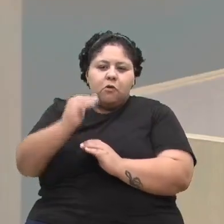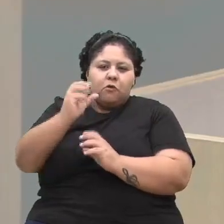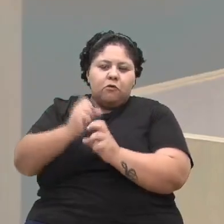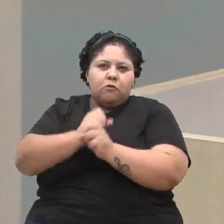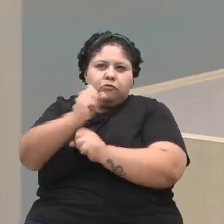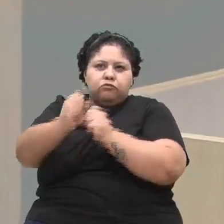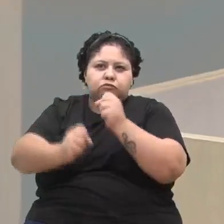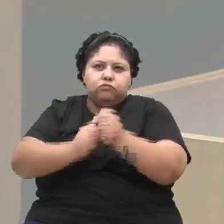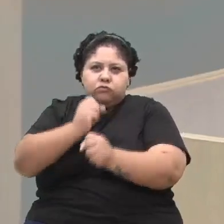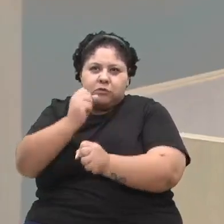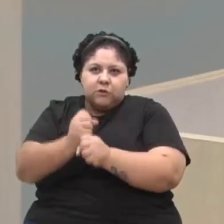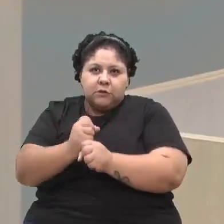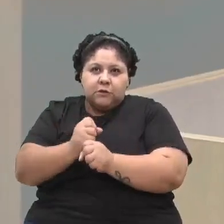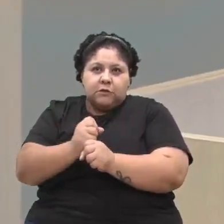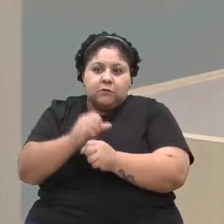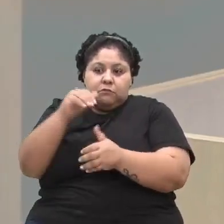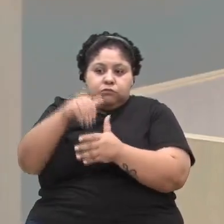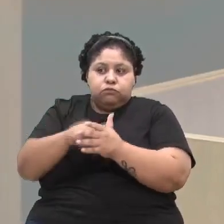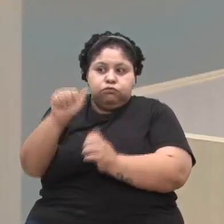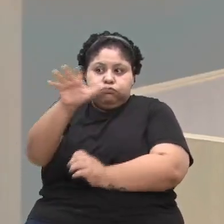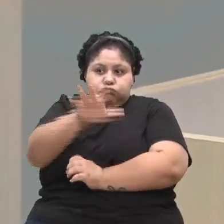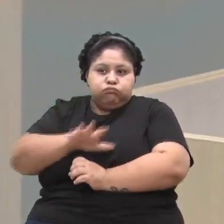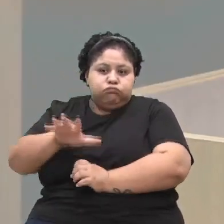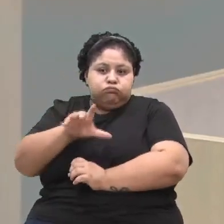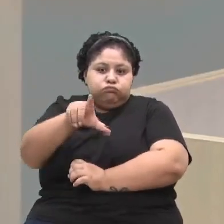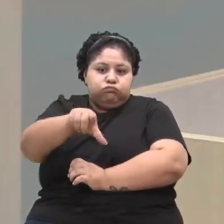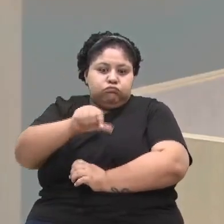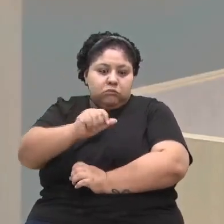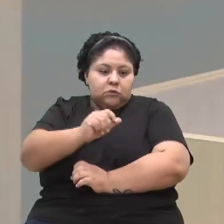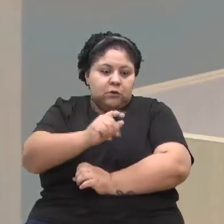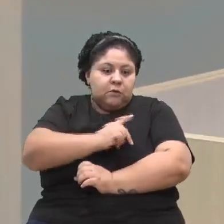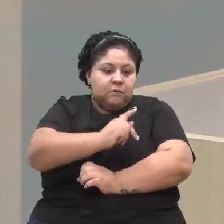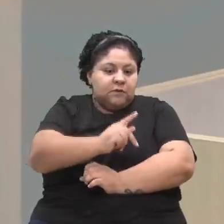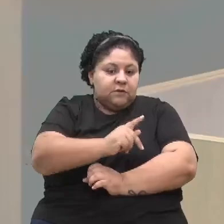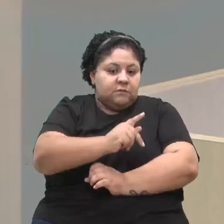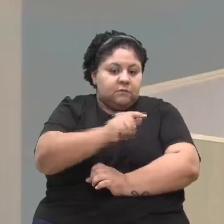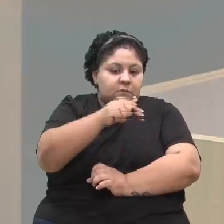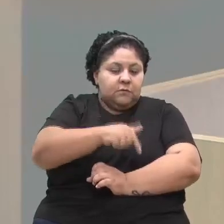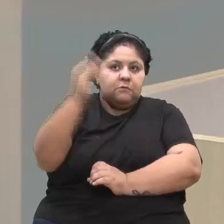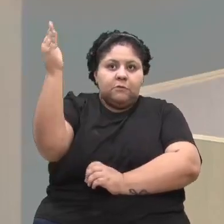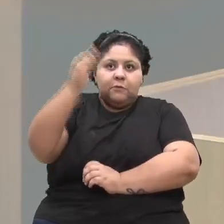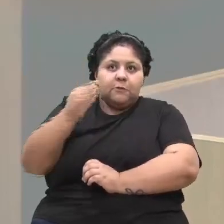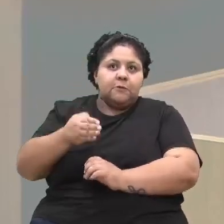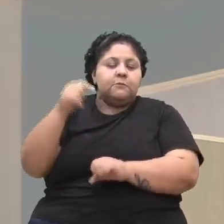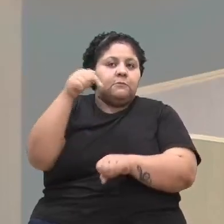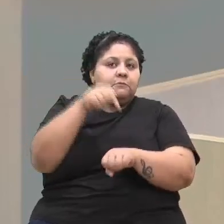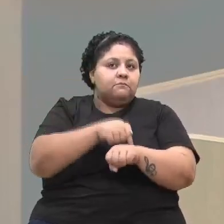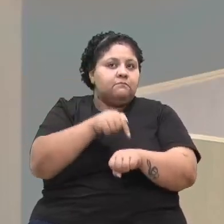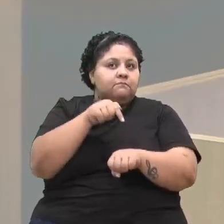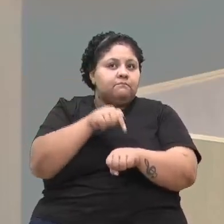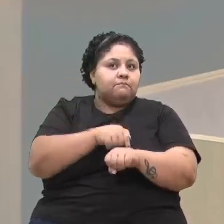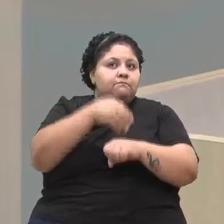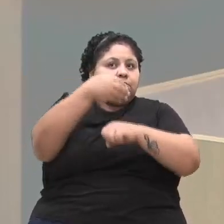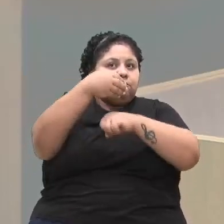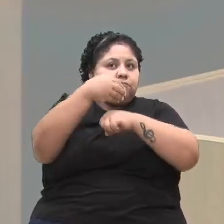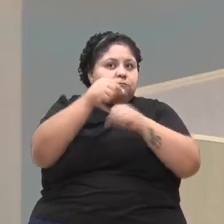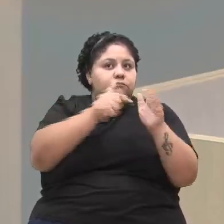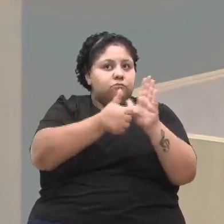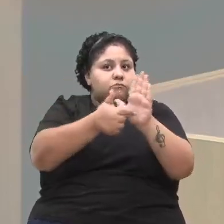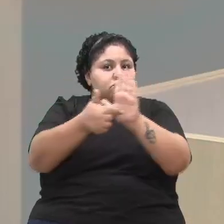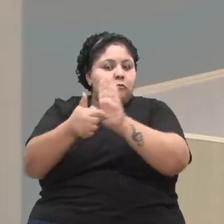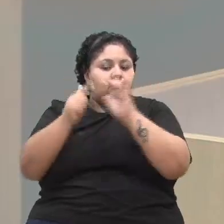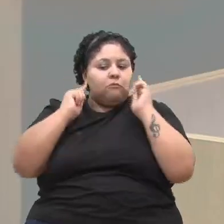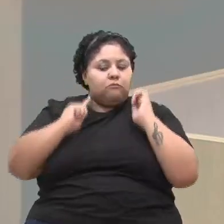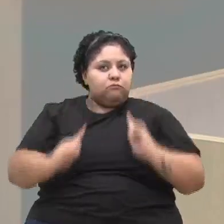as eleições gerais, que determinaram a presidência da República, o momento também será um indicativo para as